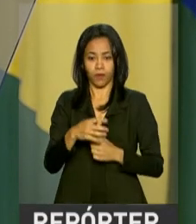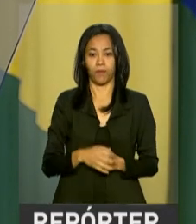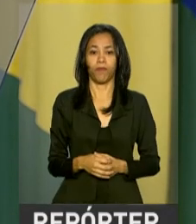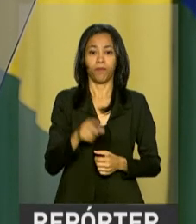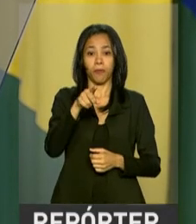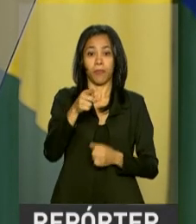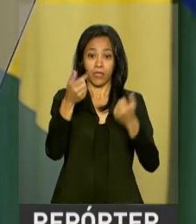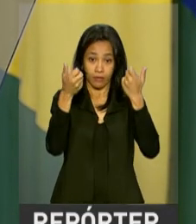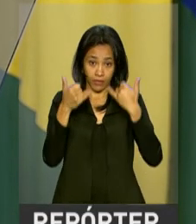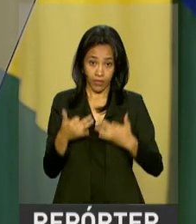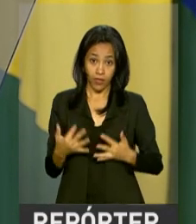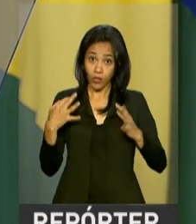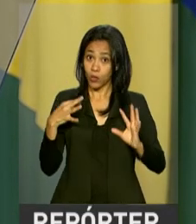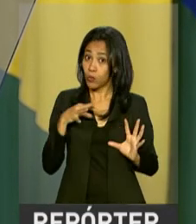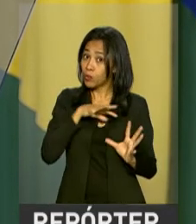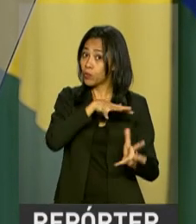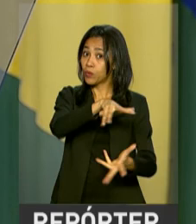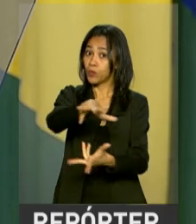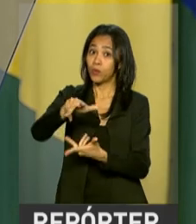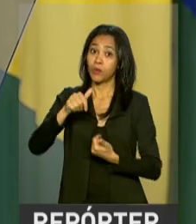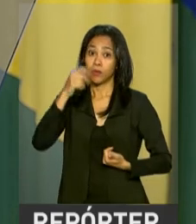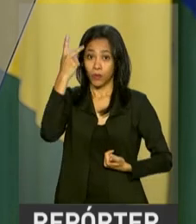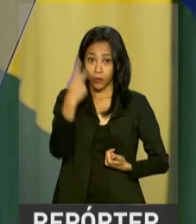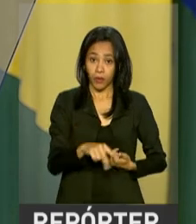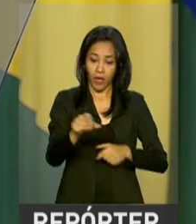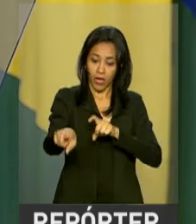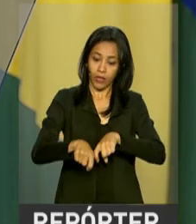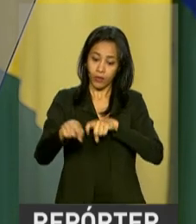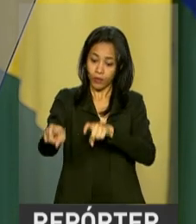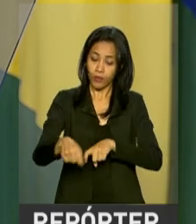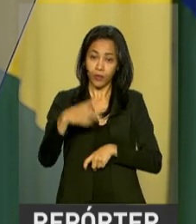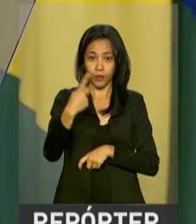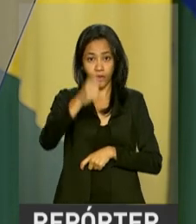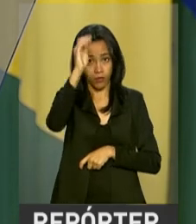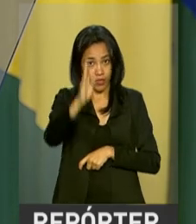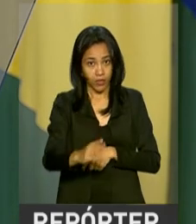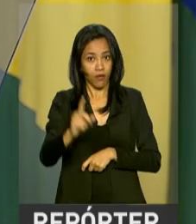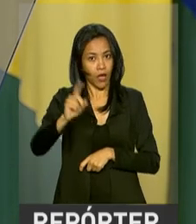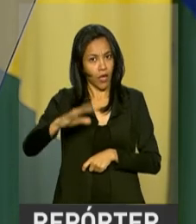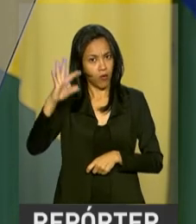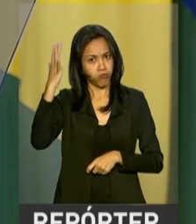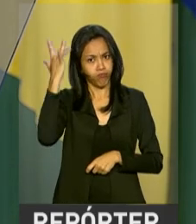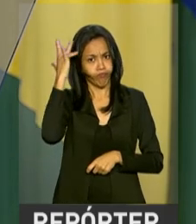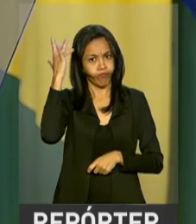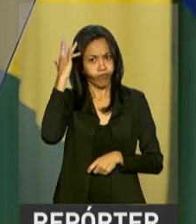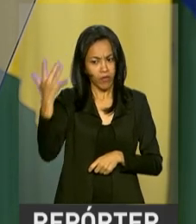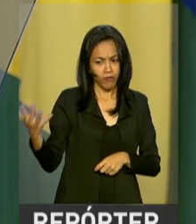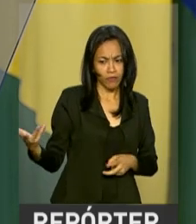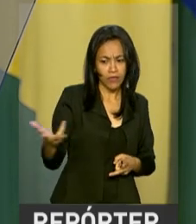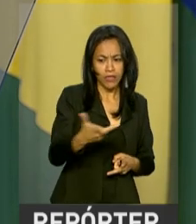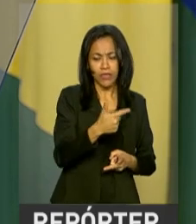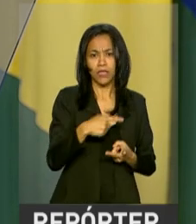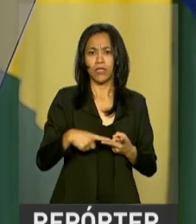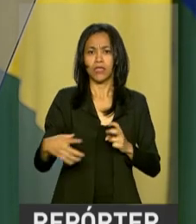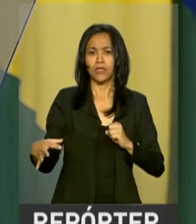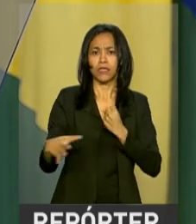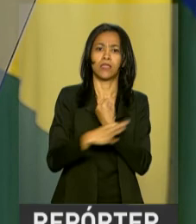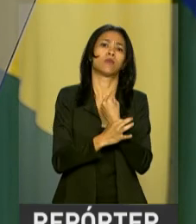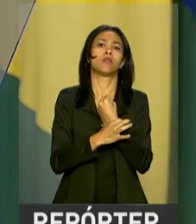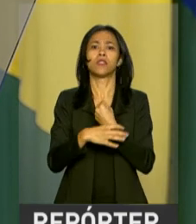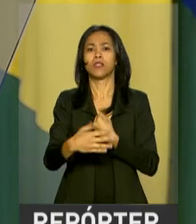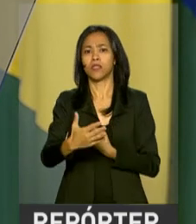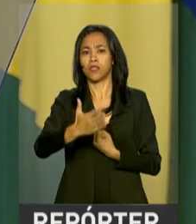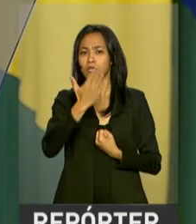tornou se em sinônimo de produtividade e eficiência de segurança alimentar